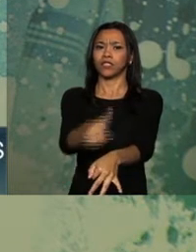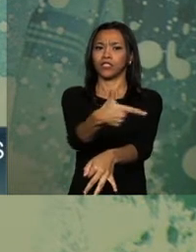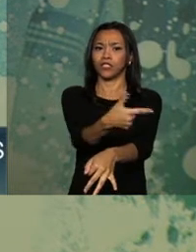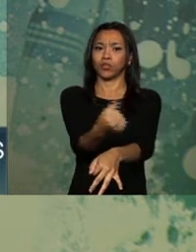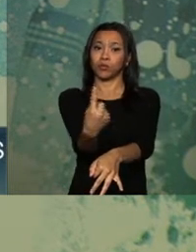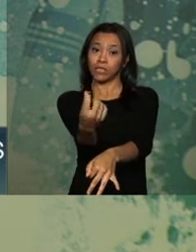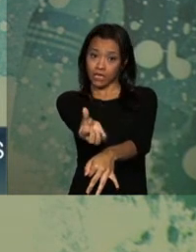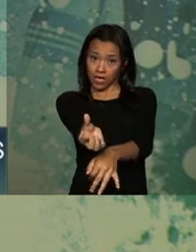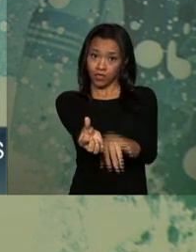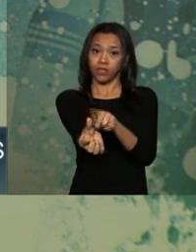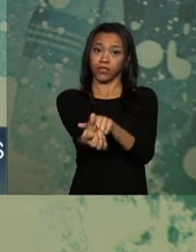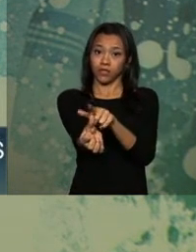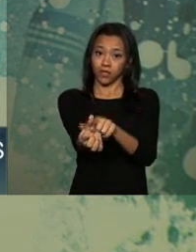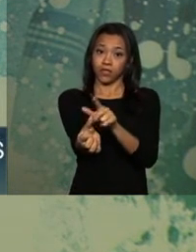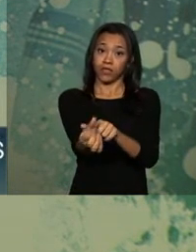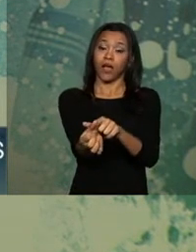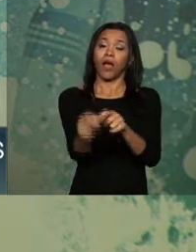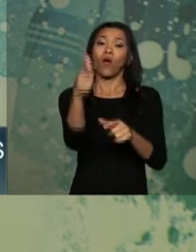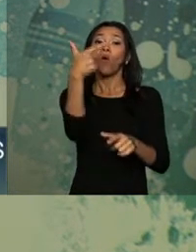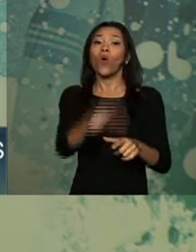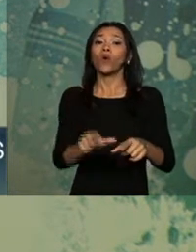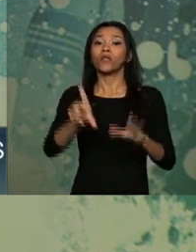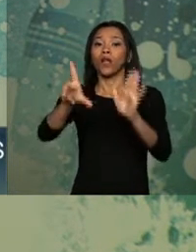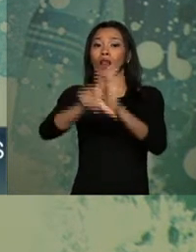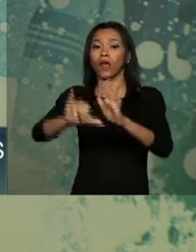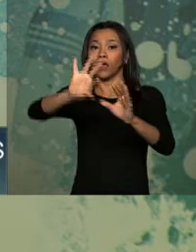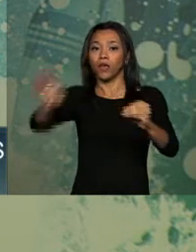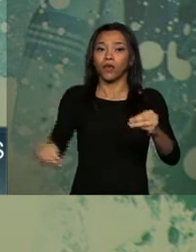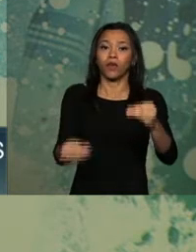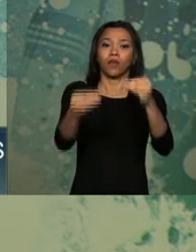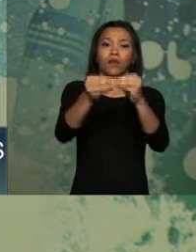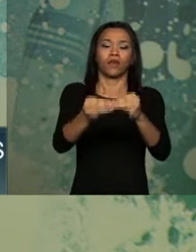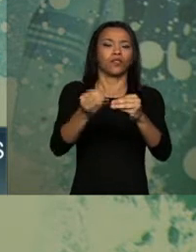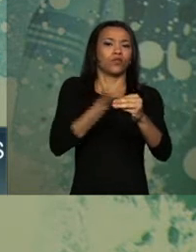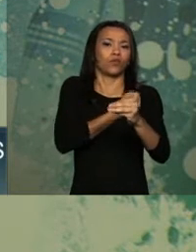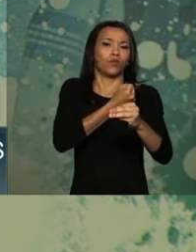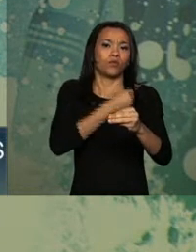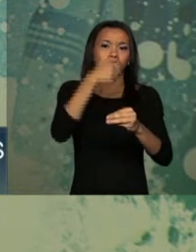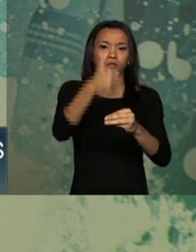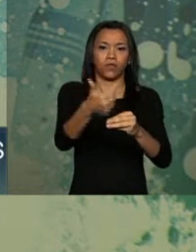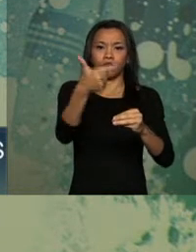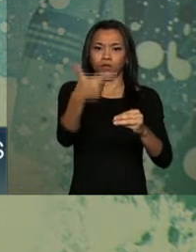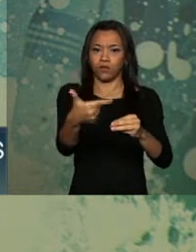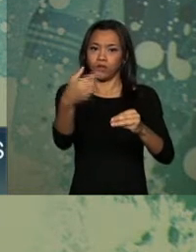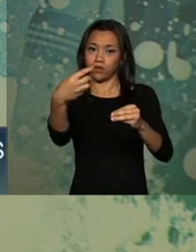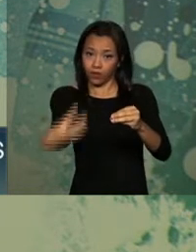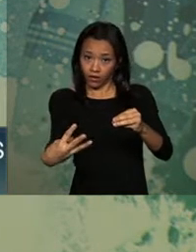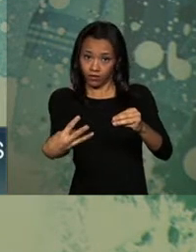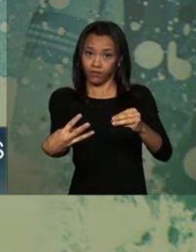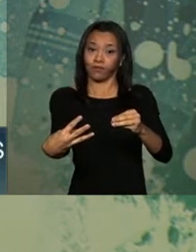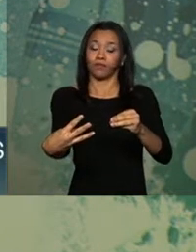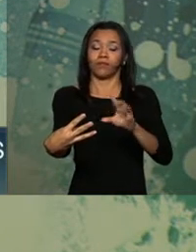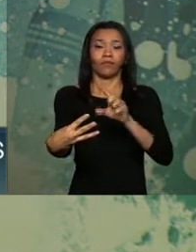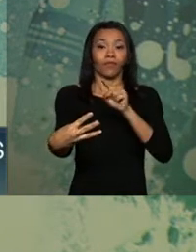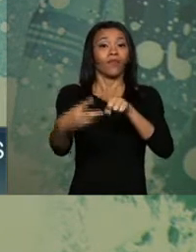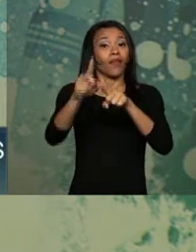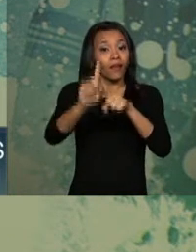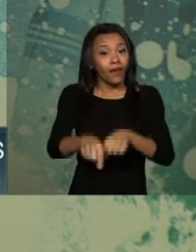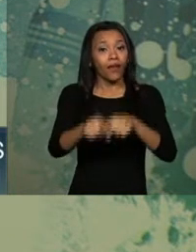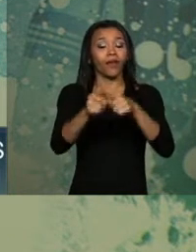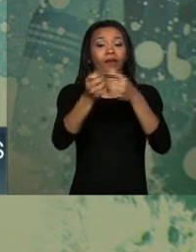2006, a lei complementar 123, que é o